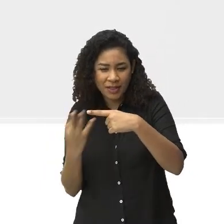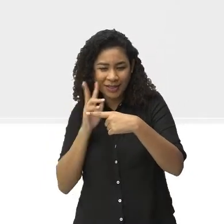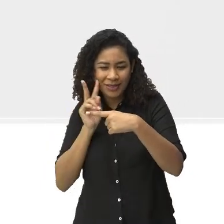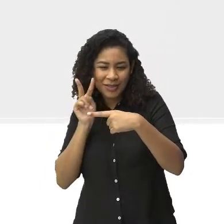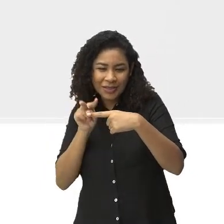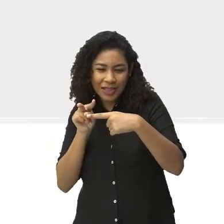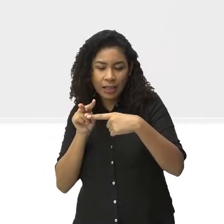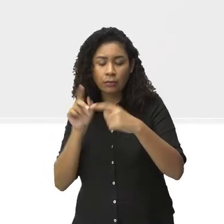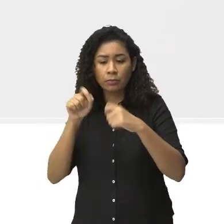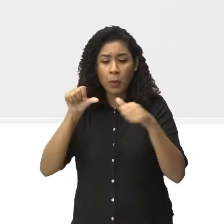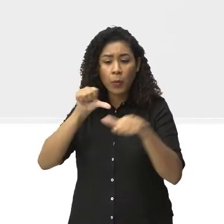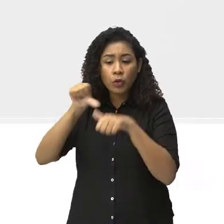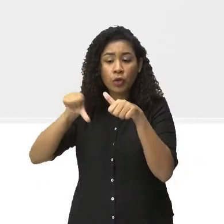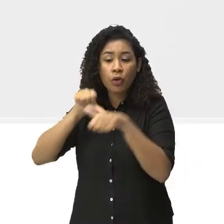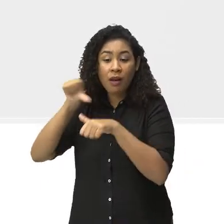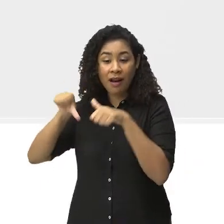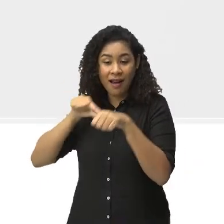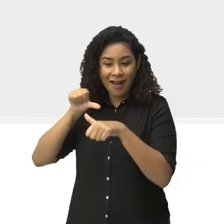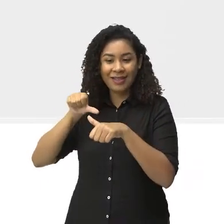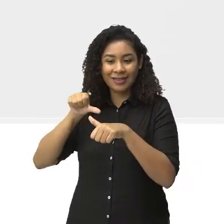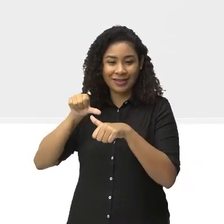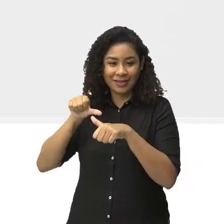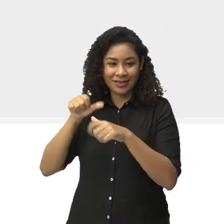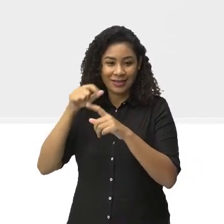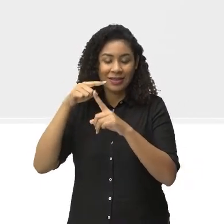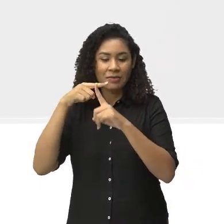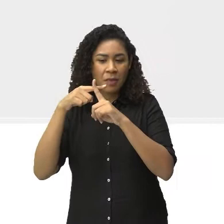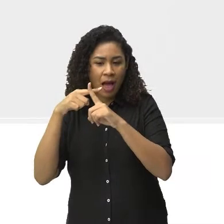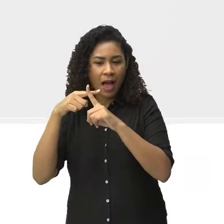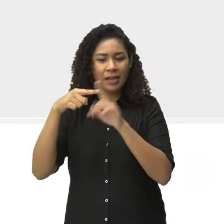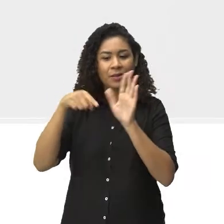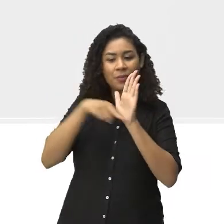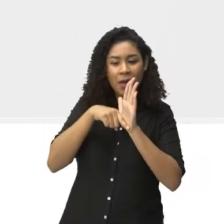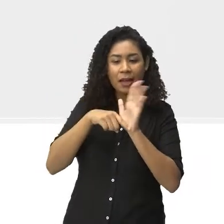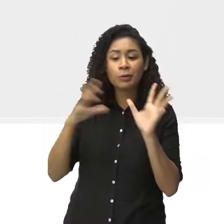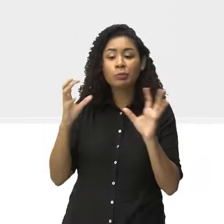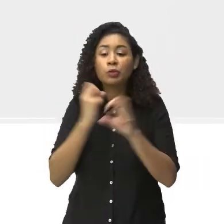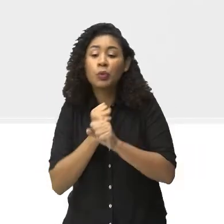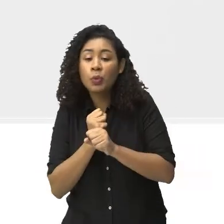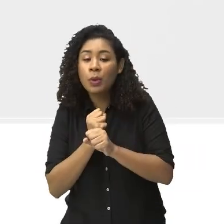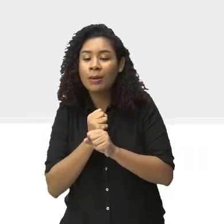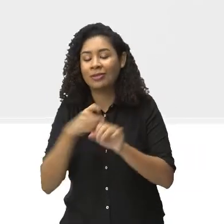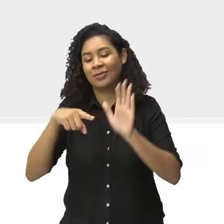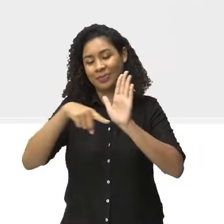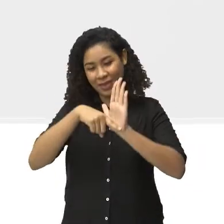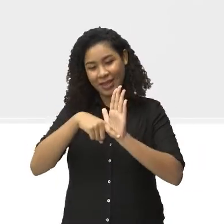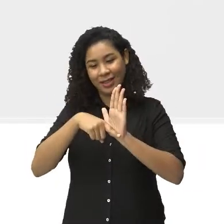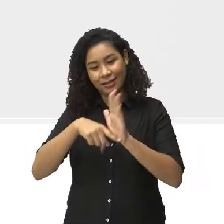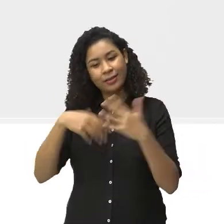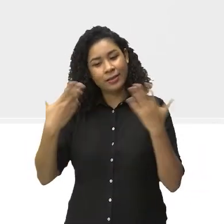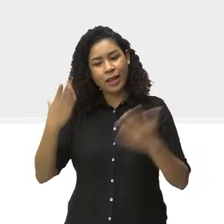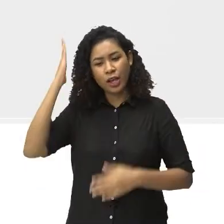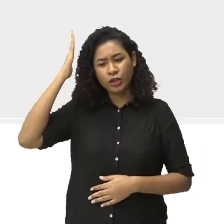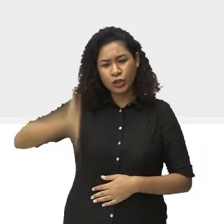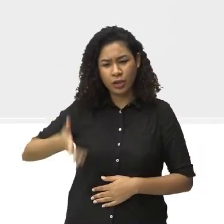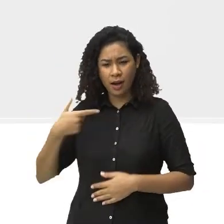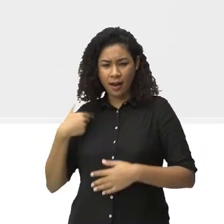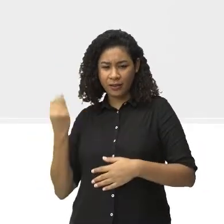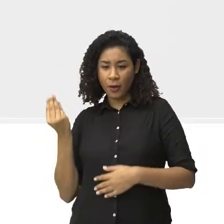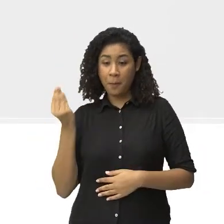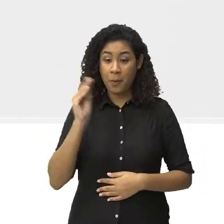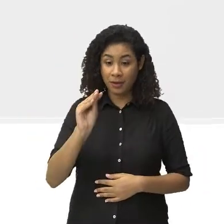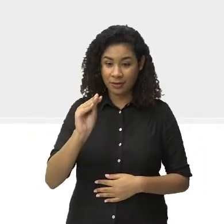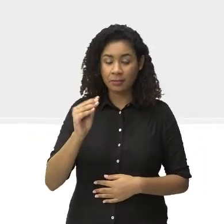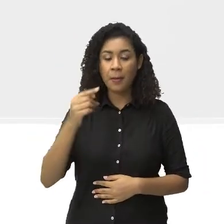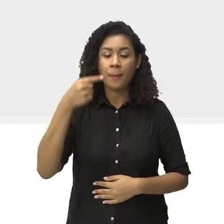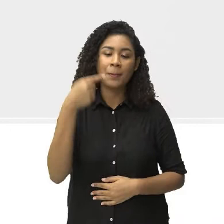jogo de sinal. Deixar tudo negativo, porque mais vezes menos vai dar menos. Menos 12.